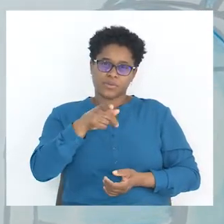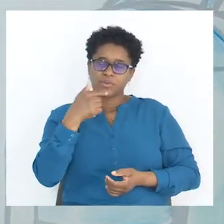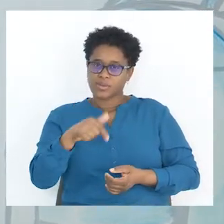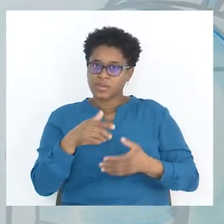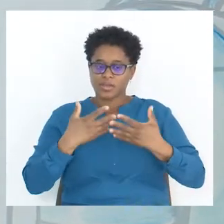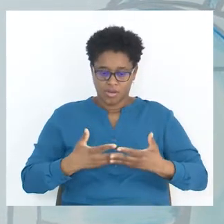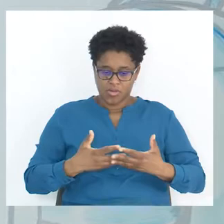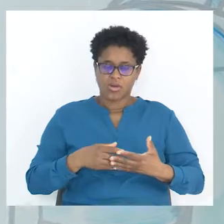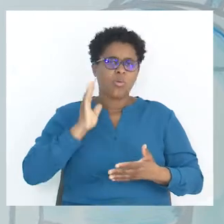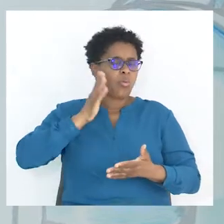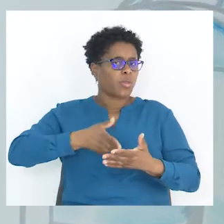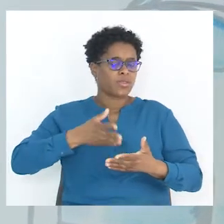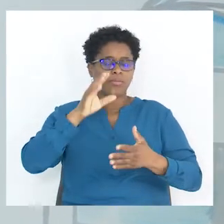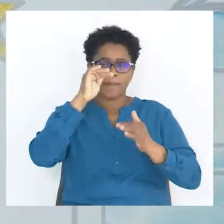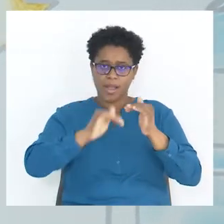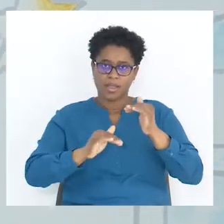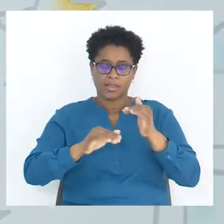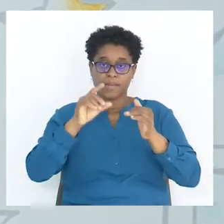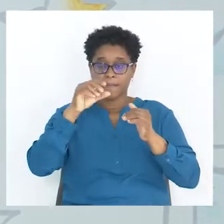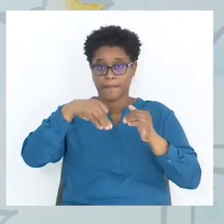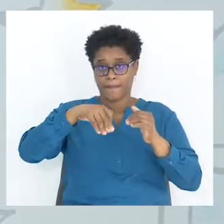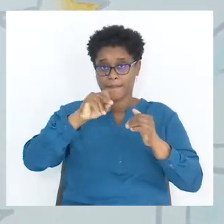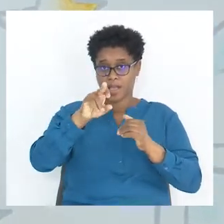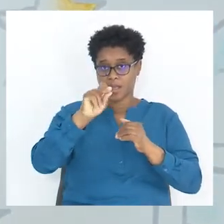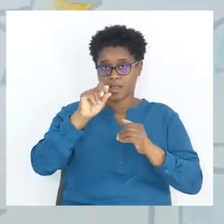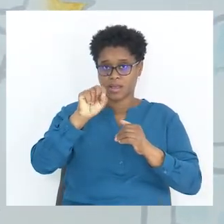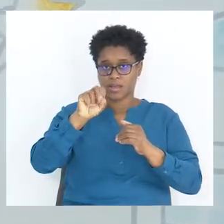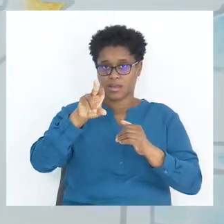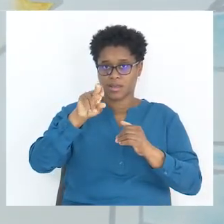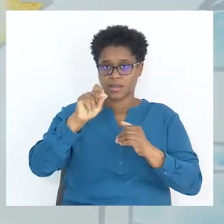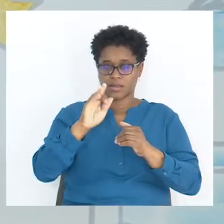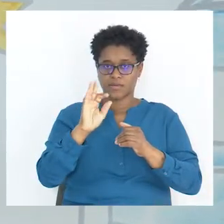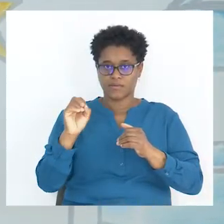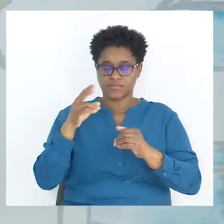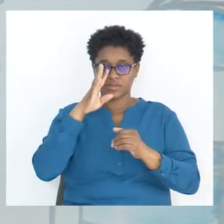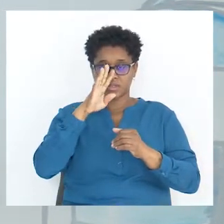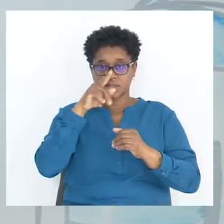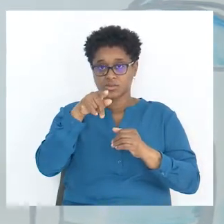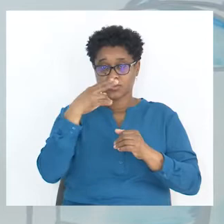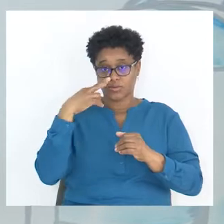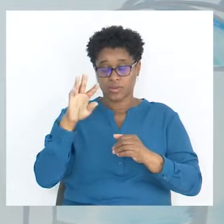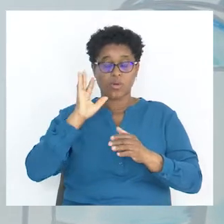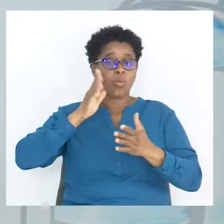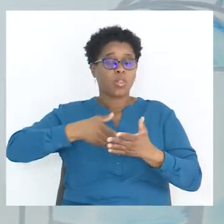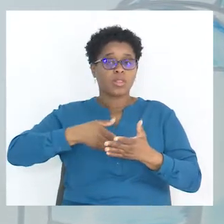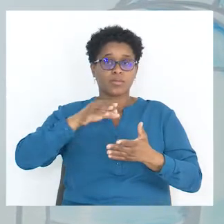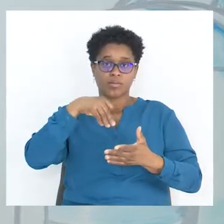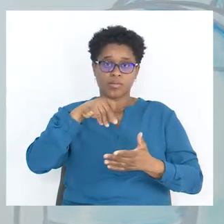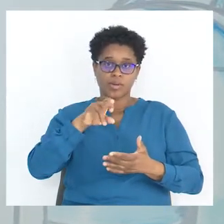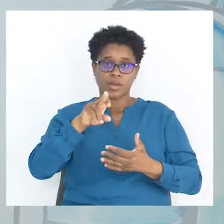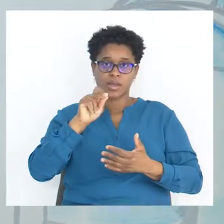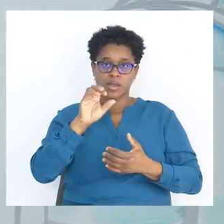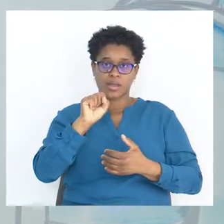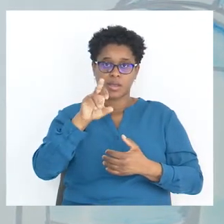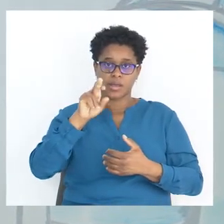tu tens agora o último parágrafo, ok? E se reparares, o último parágrafo vai